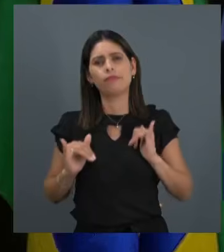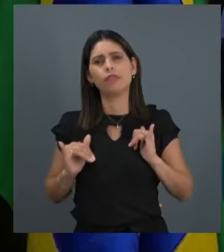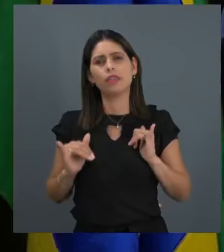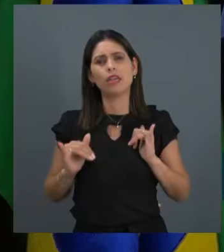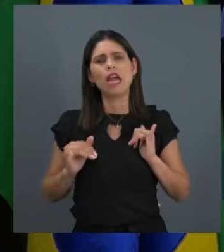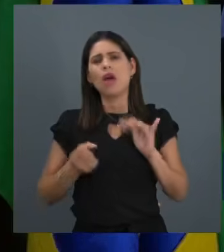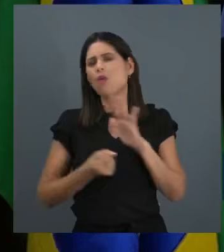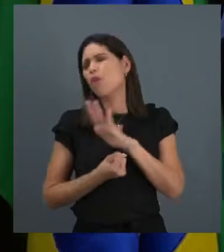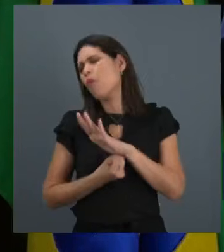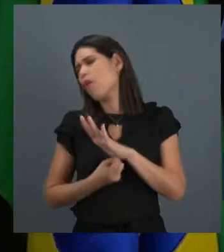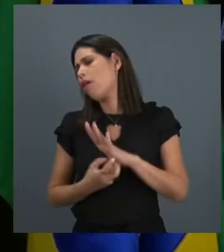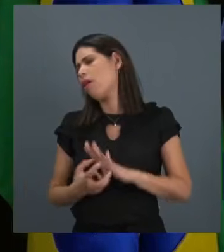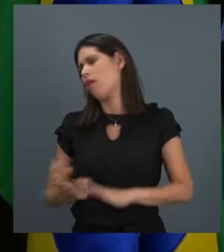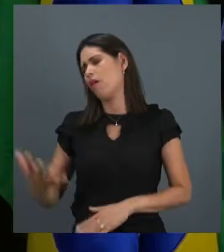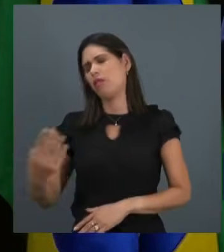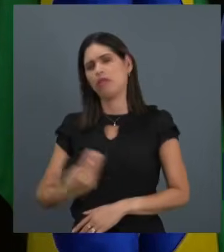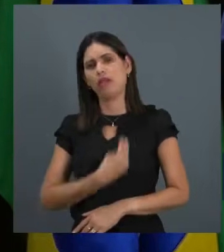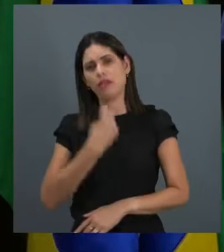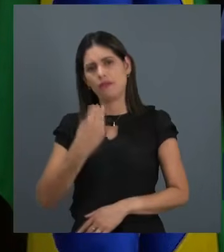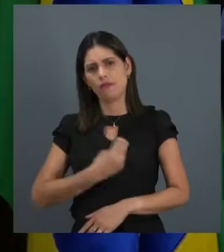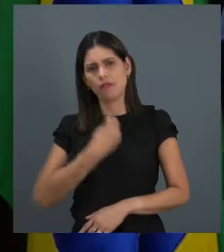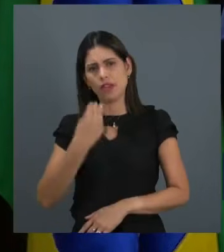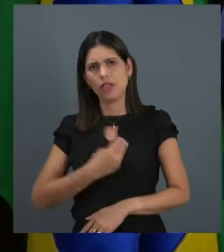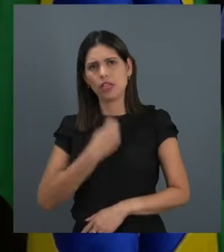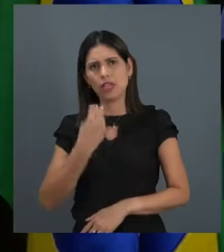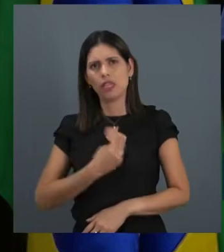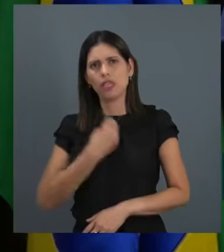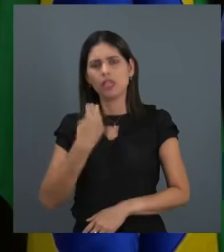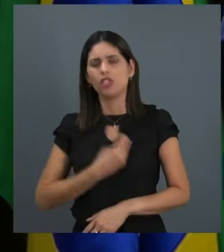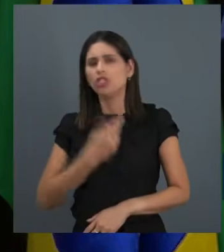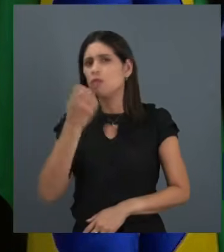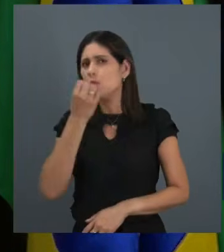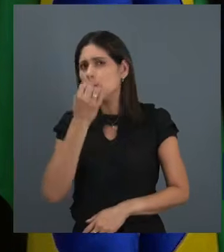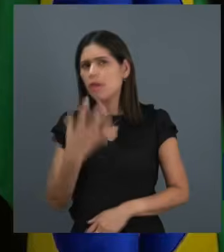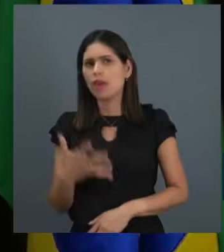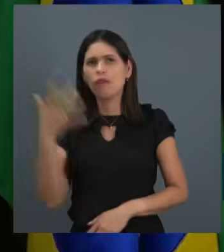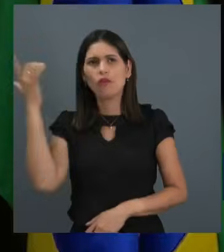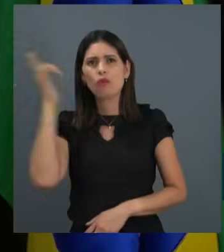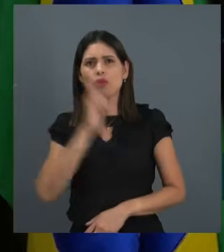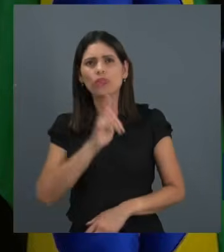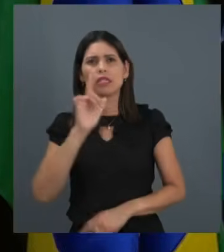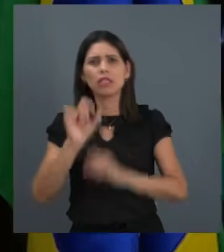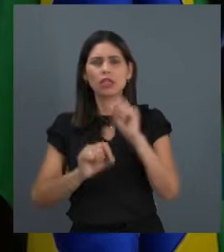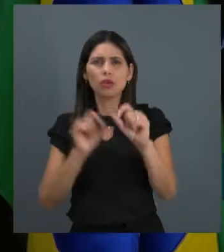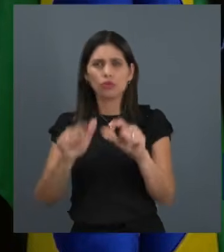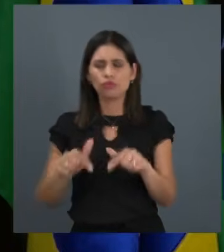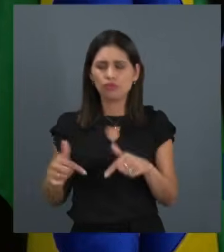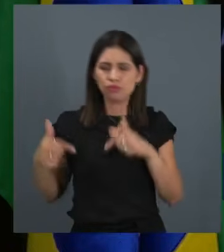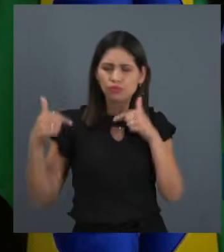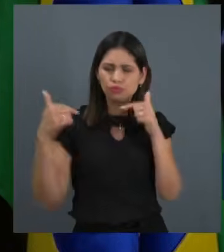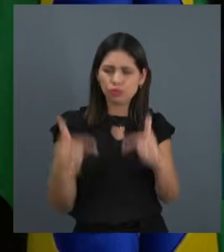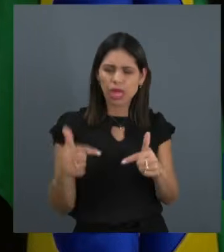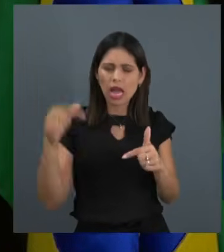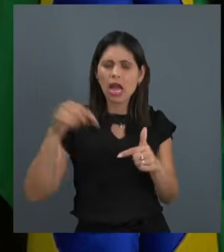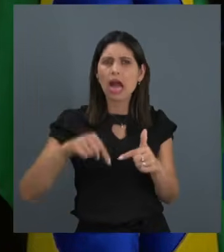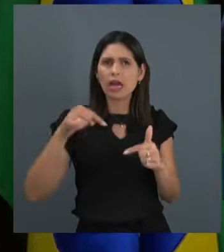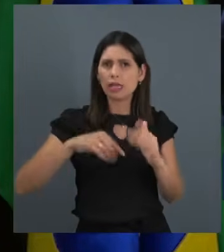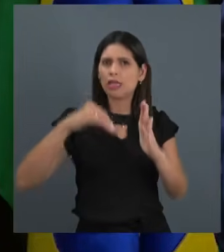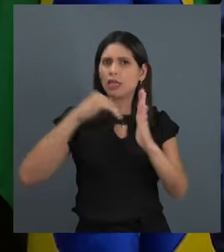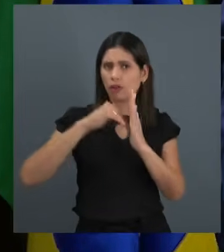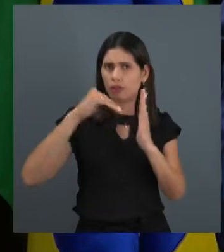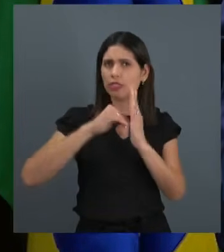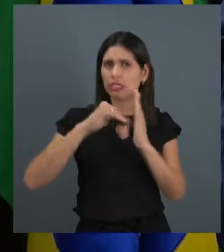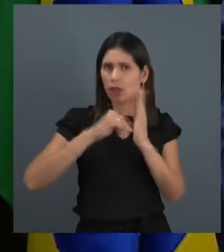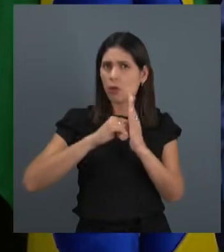Quantas vidas de homens e mulheres de bem ainda terão que ser destruídas para que finalmente a Casa Revisora da República saia